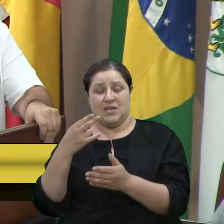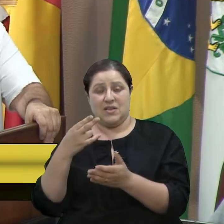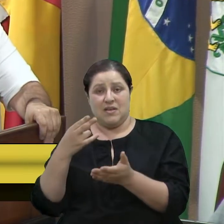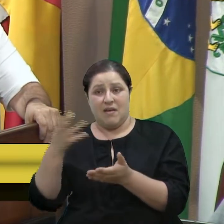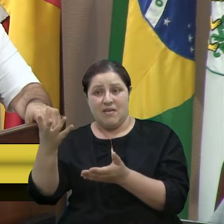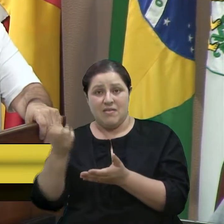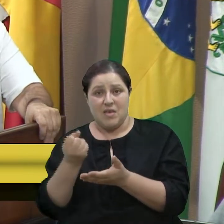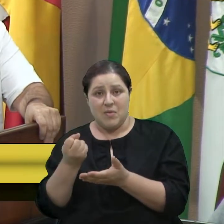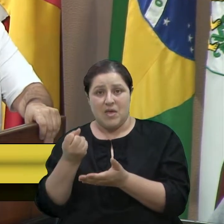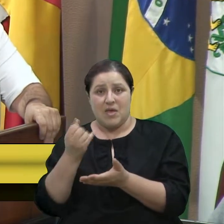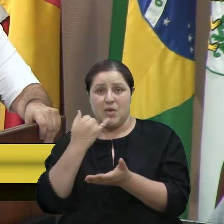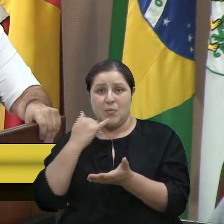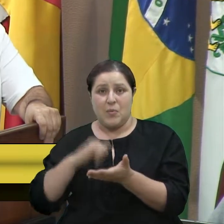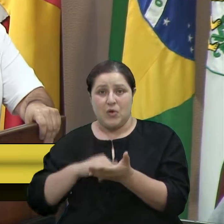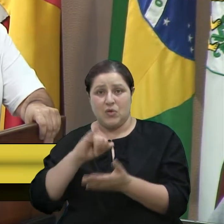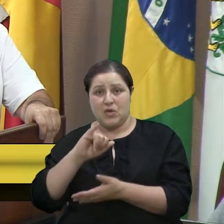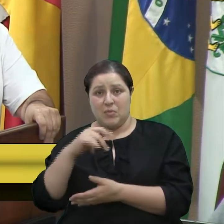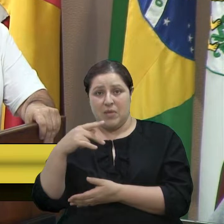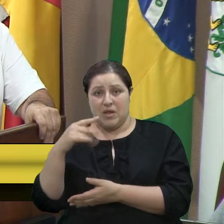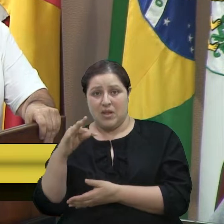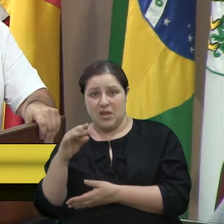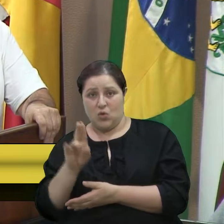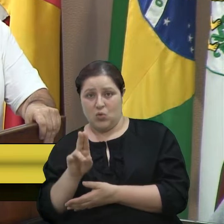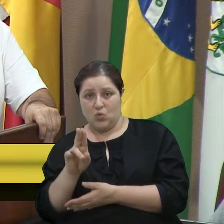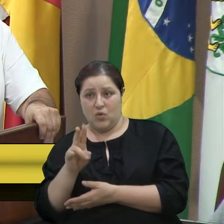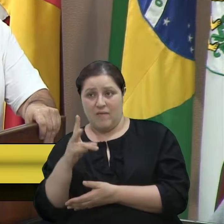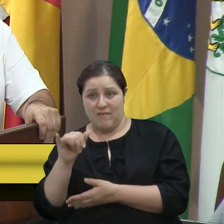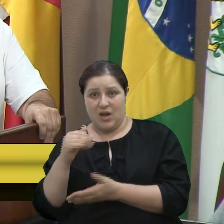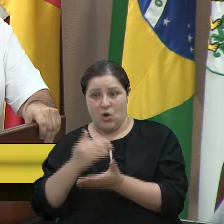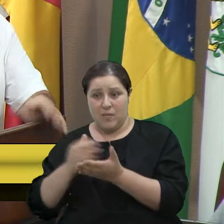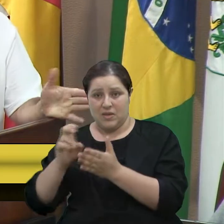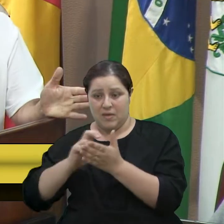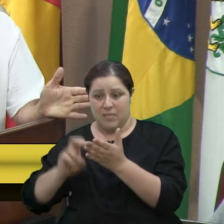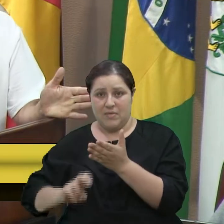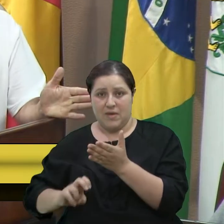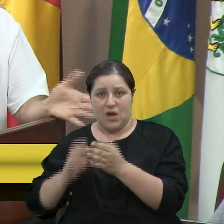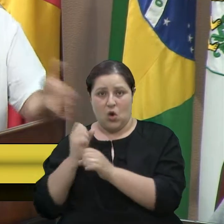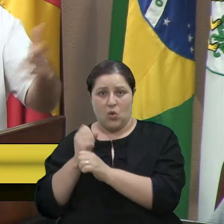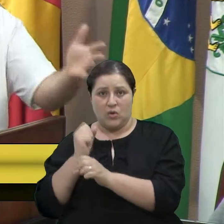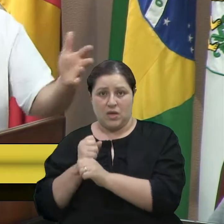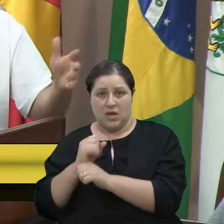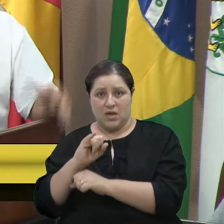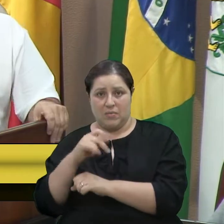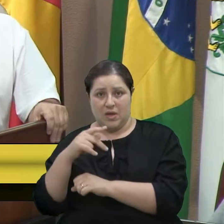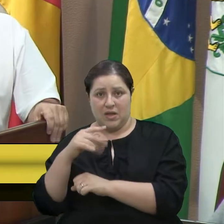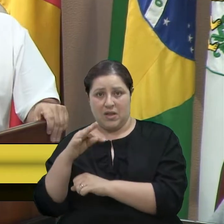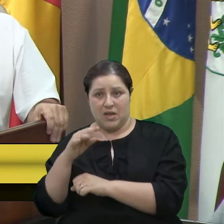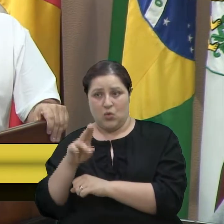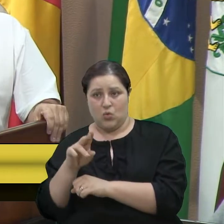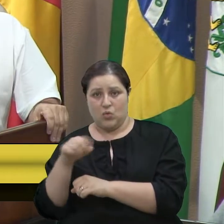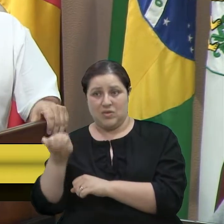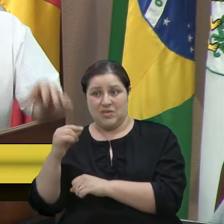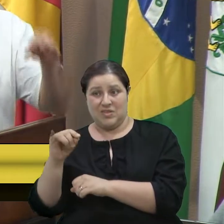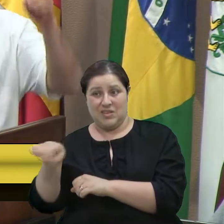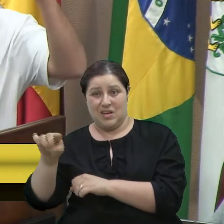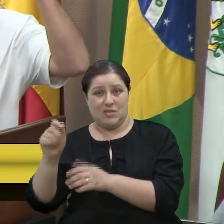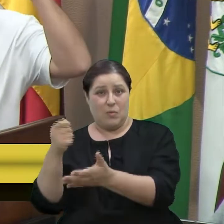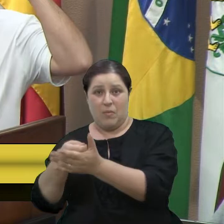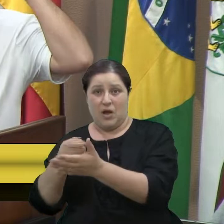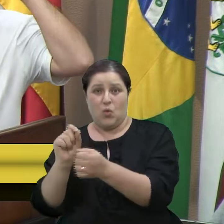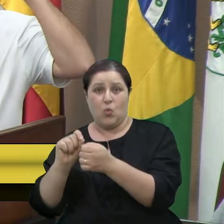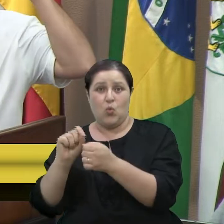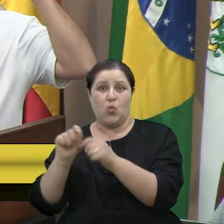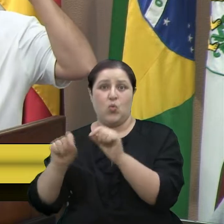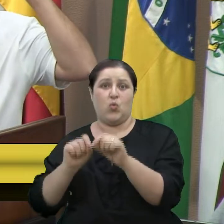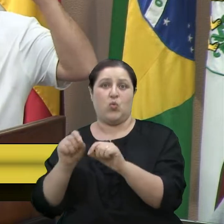aqui vai começar a ser impressa as contas do IPTU. Parte, vereador. E se não pagar, não tem o que fazer. Então eu me